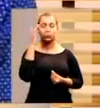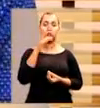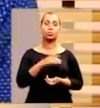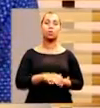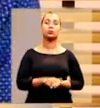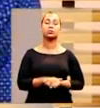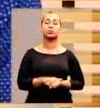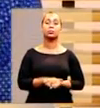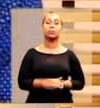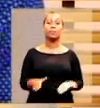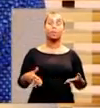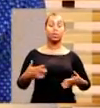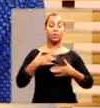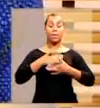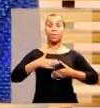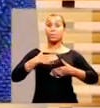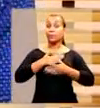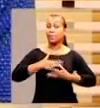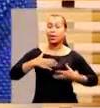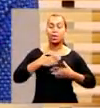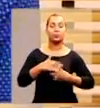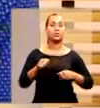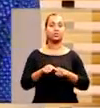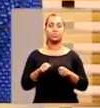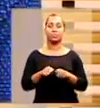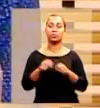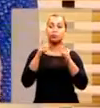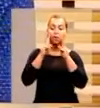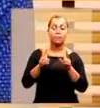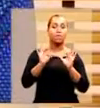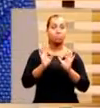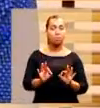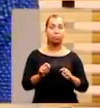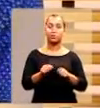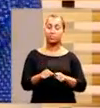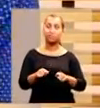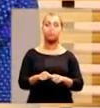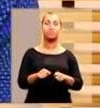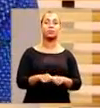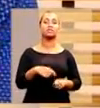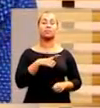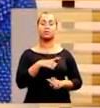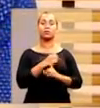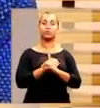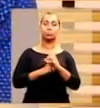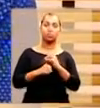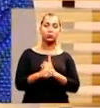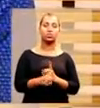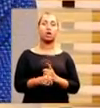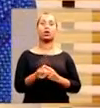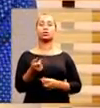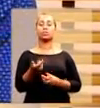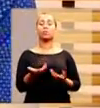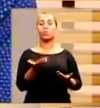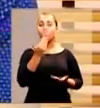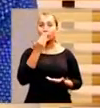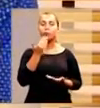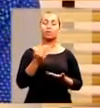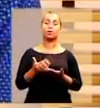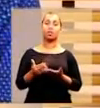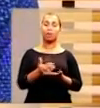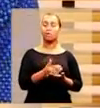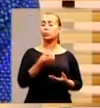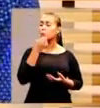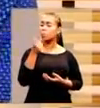no Centro Regional de Eventos. E o prazer de ver isso realizado, e a gente ainda teve uma questão social, que a gente arrecadou alimentos e